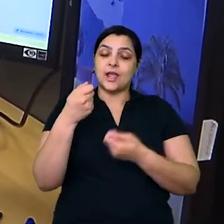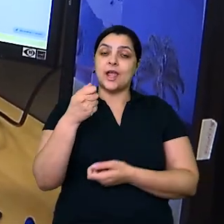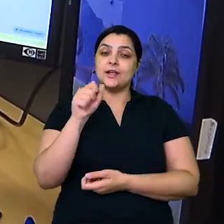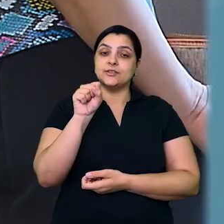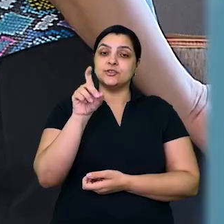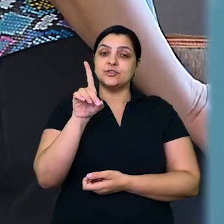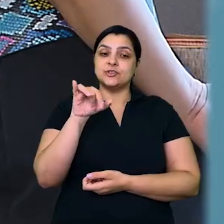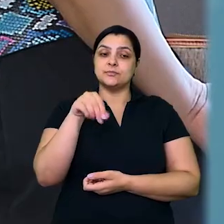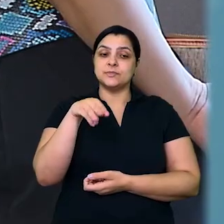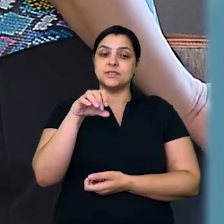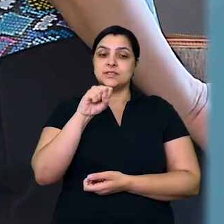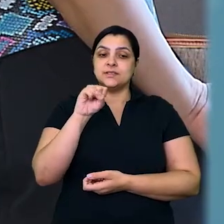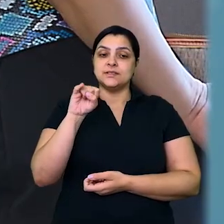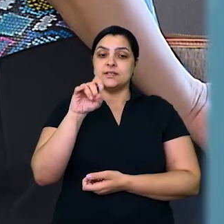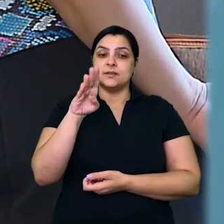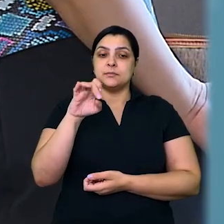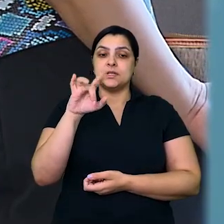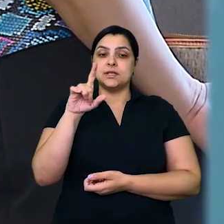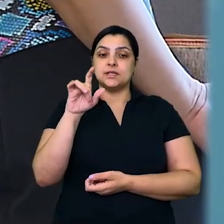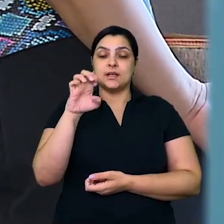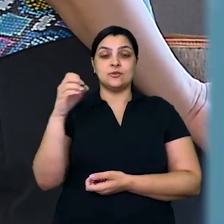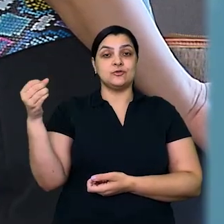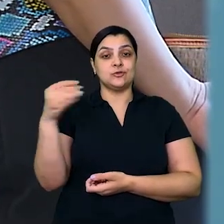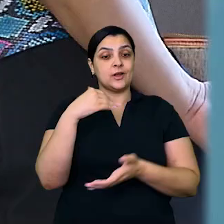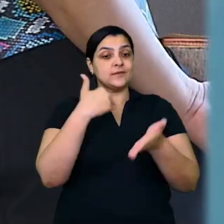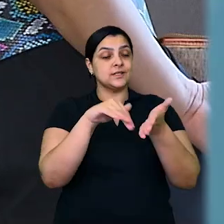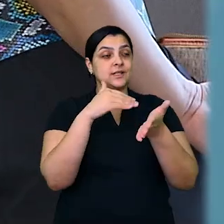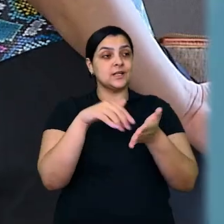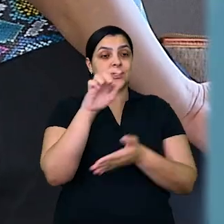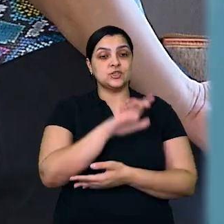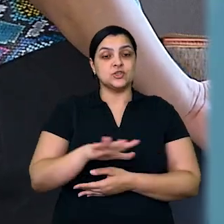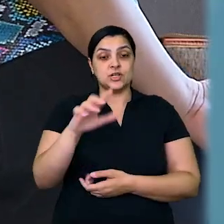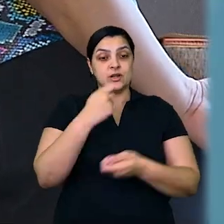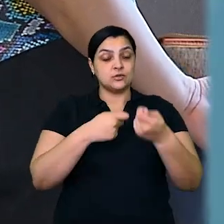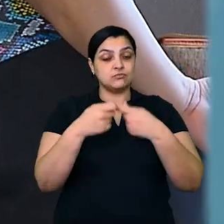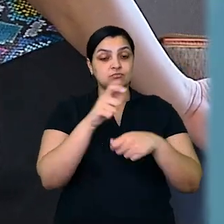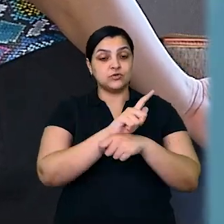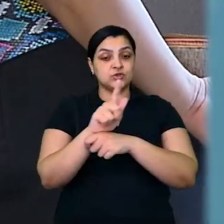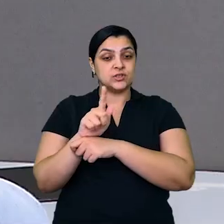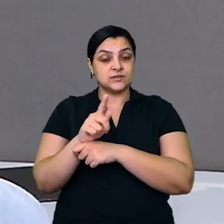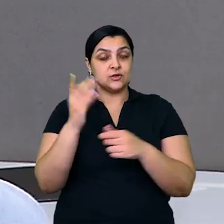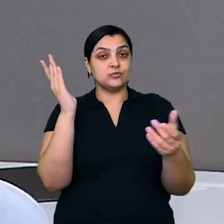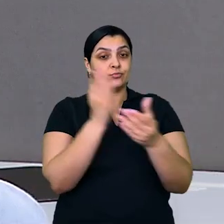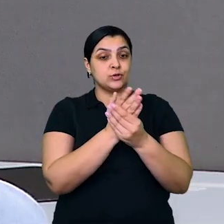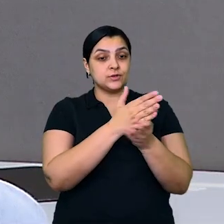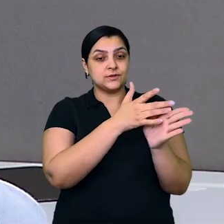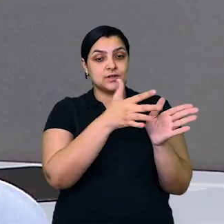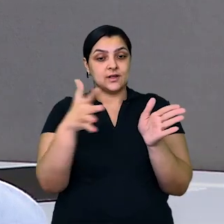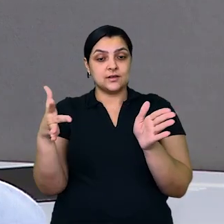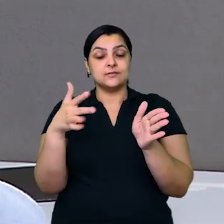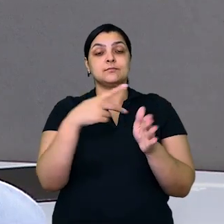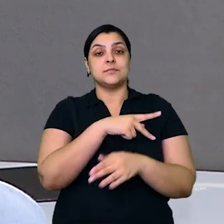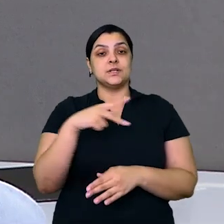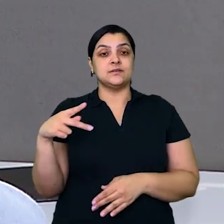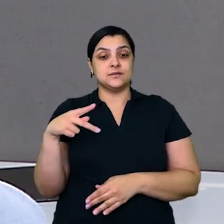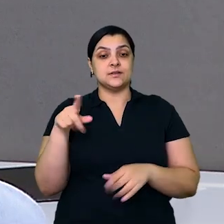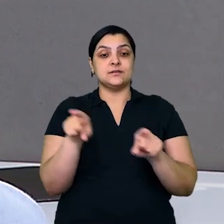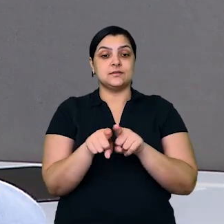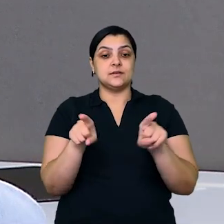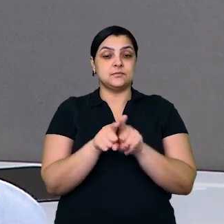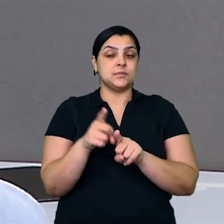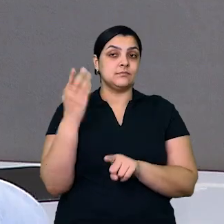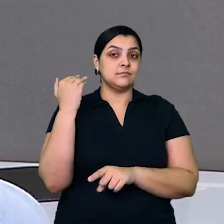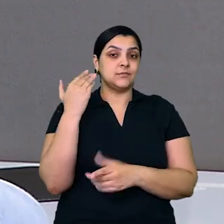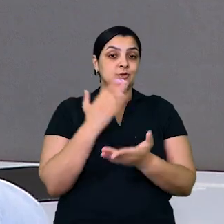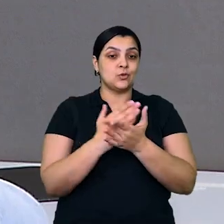do TST. A seção integra a nova Secretaria-Geral de Gestão de Processos, também criada pela presidência da Corte